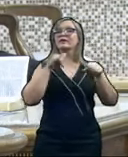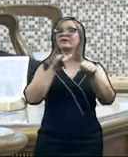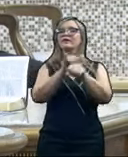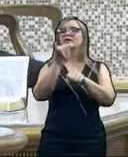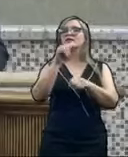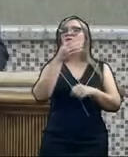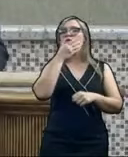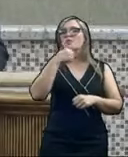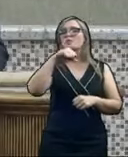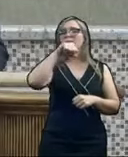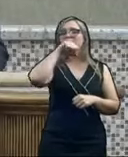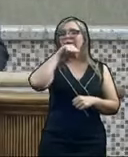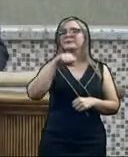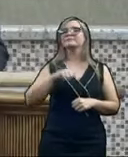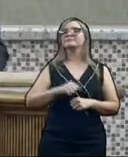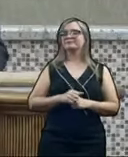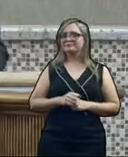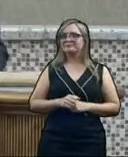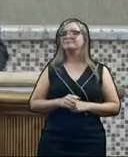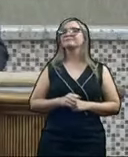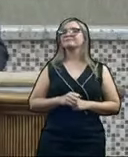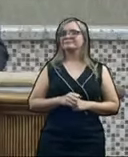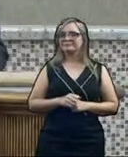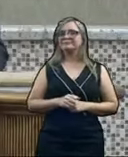a decisão mal tomada